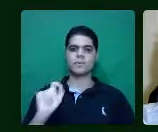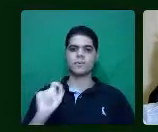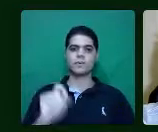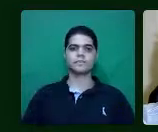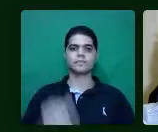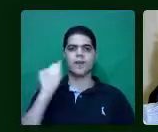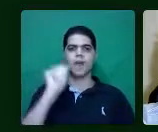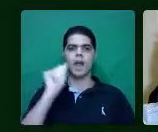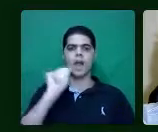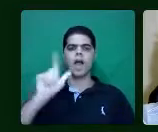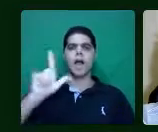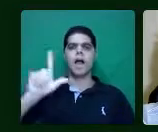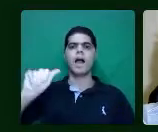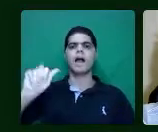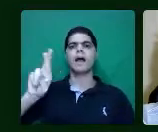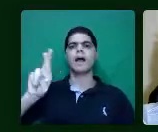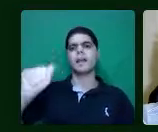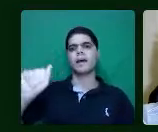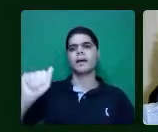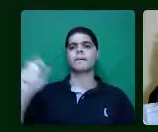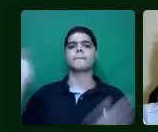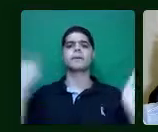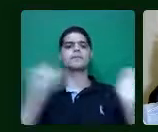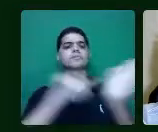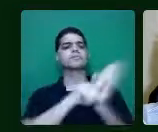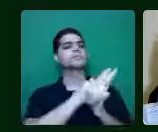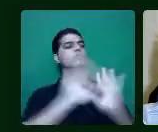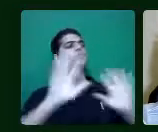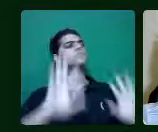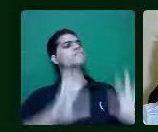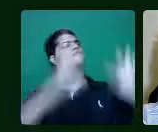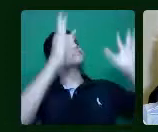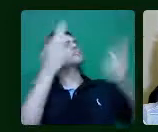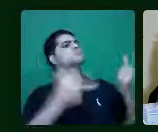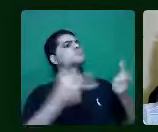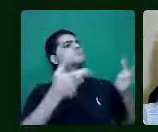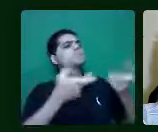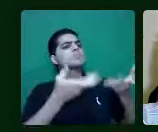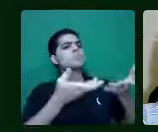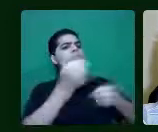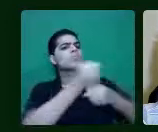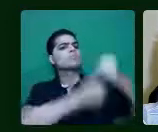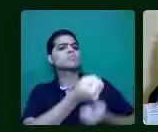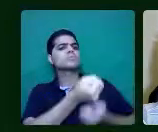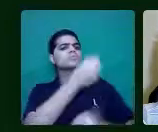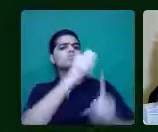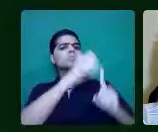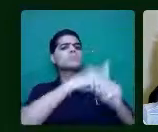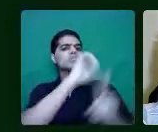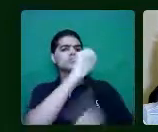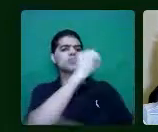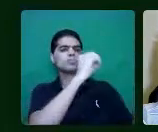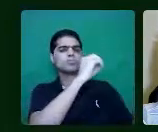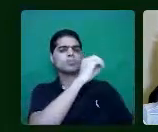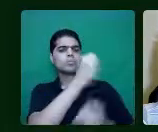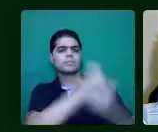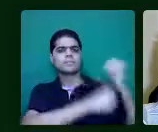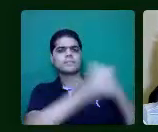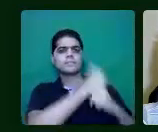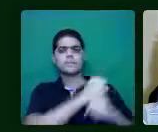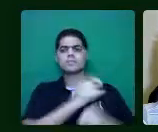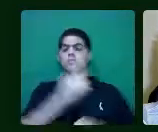A Lara está perguntando onde estão os eventos que aconteceram em outubro. Então, no YouTube, da Semana Territorial de